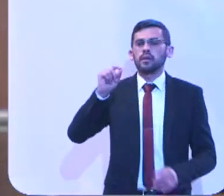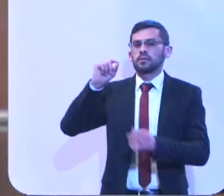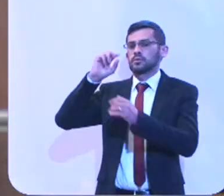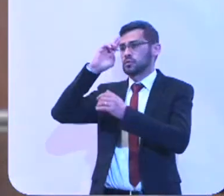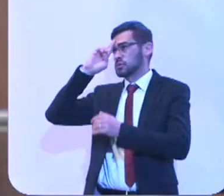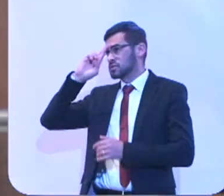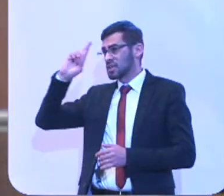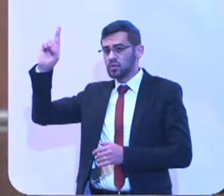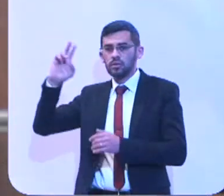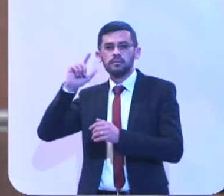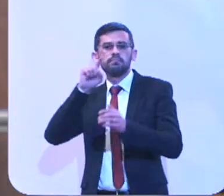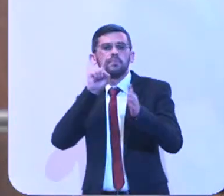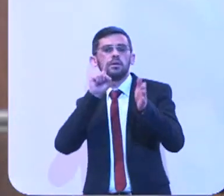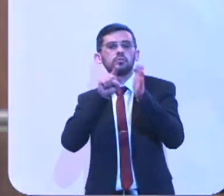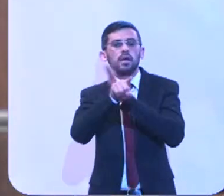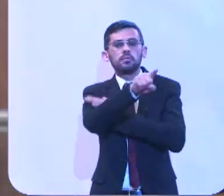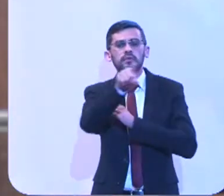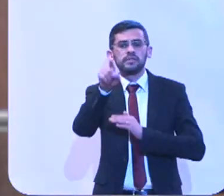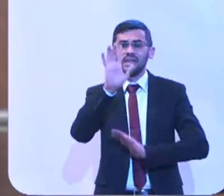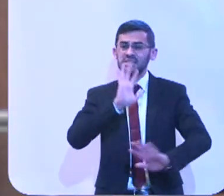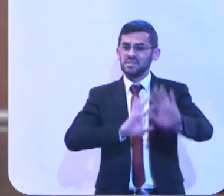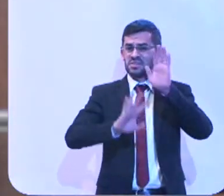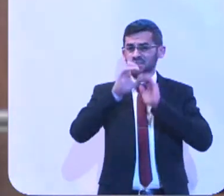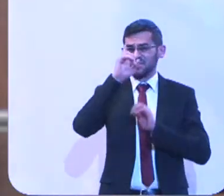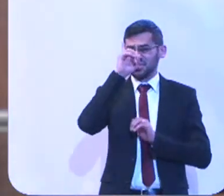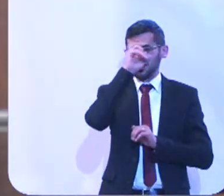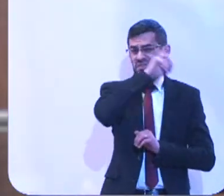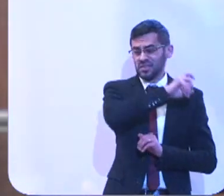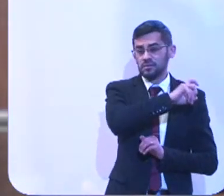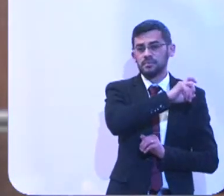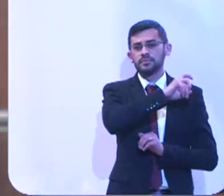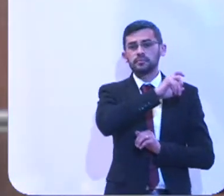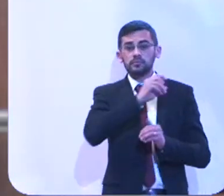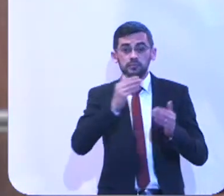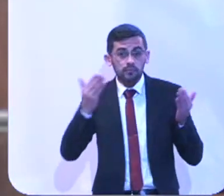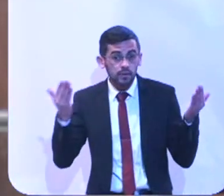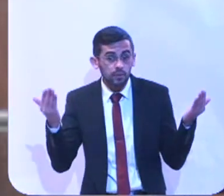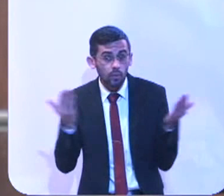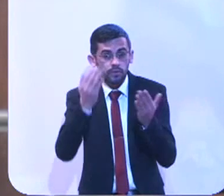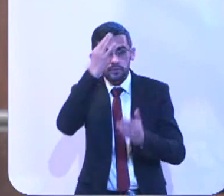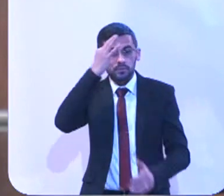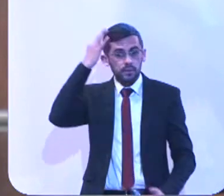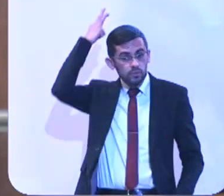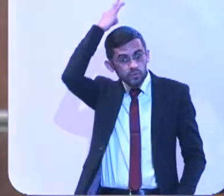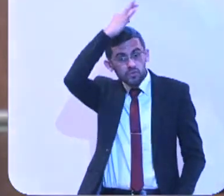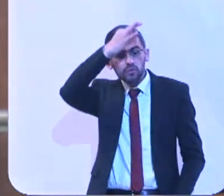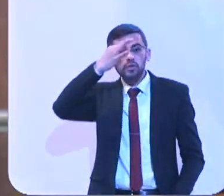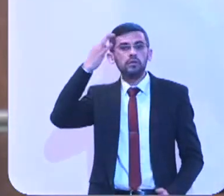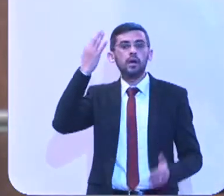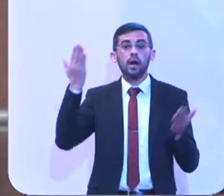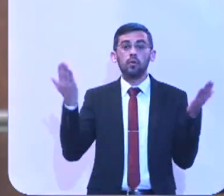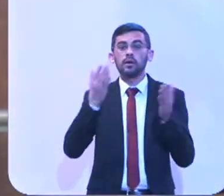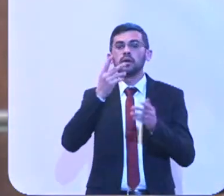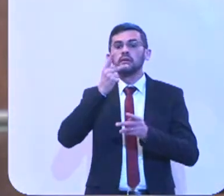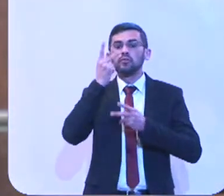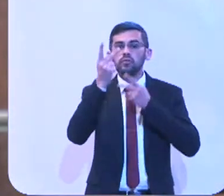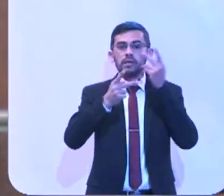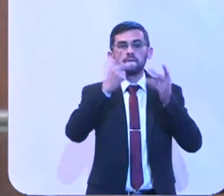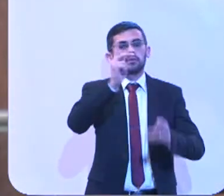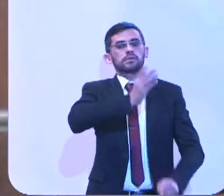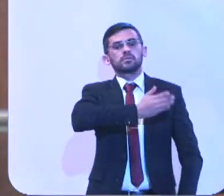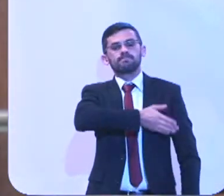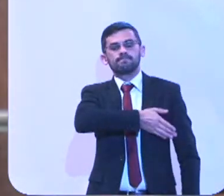tem feito para você? Quais são as perguntas que hoje o Espírito está trazendo ao seu